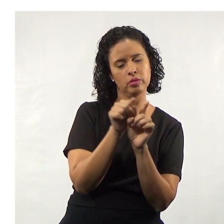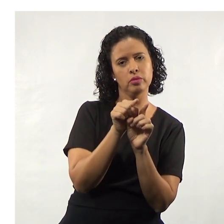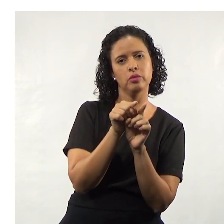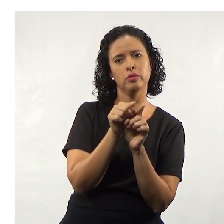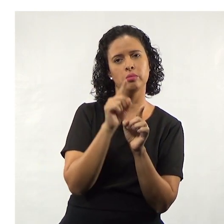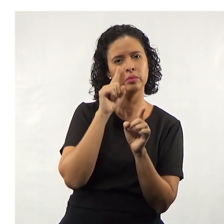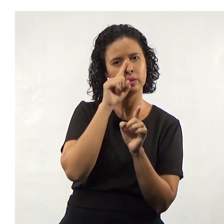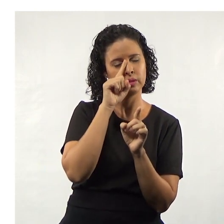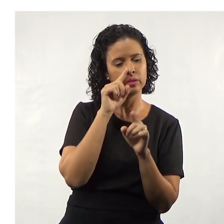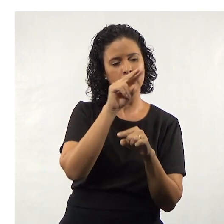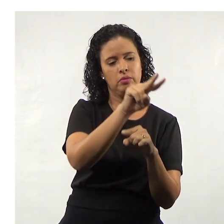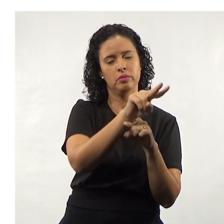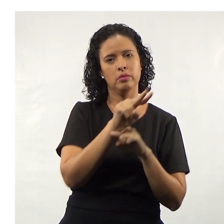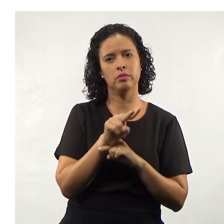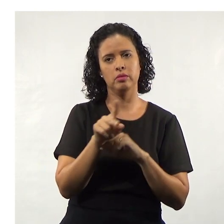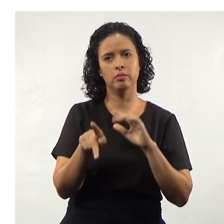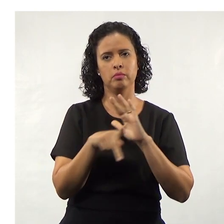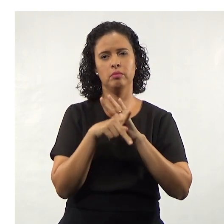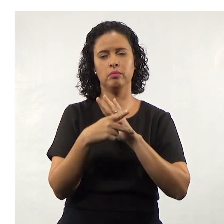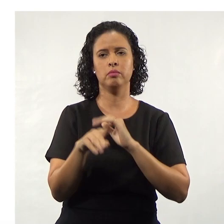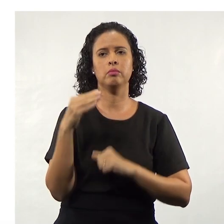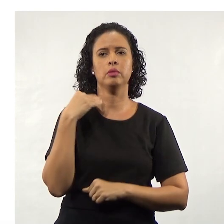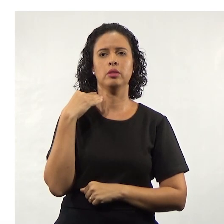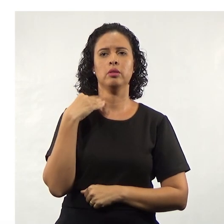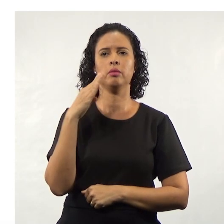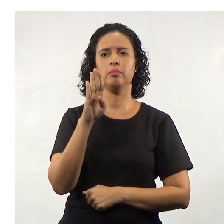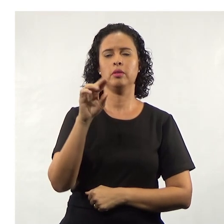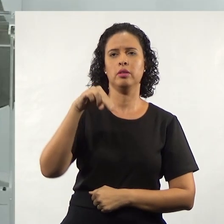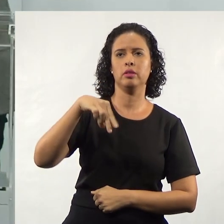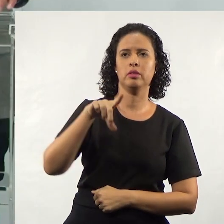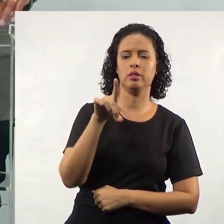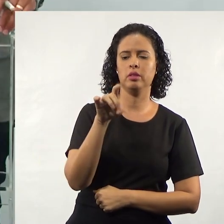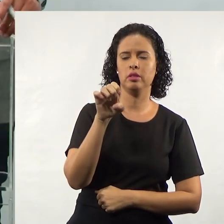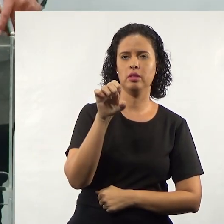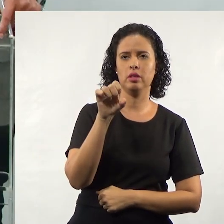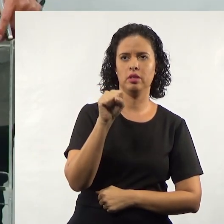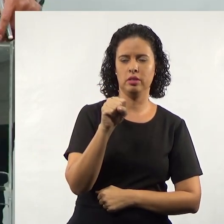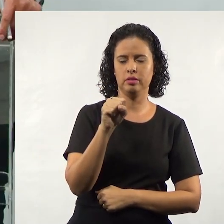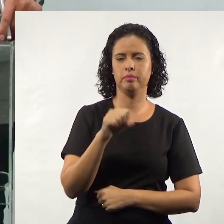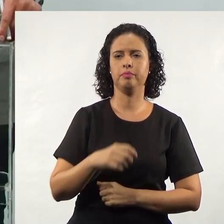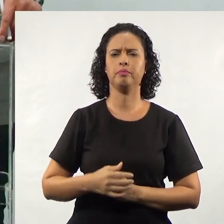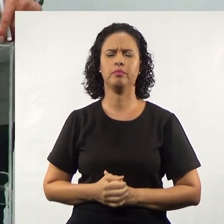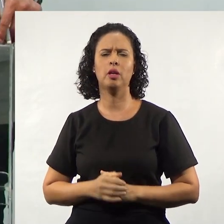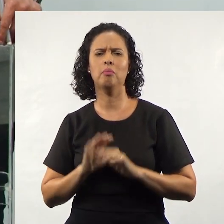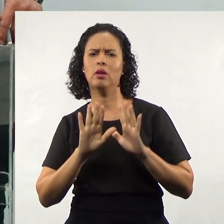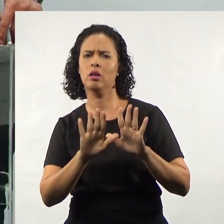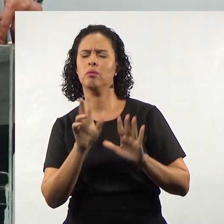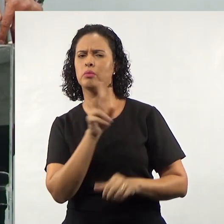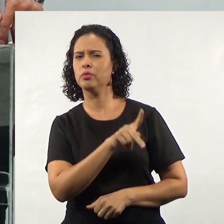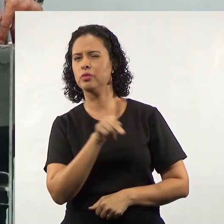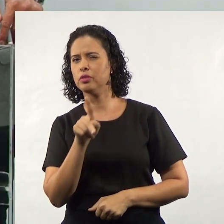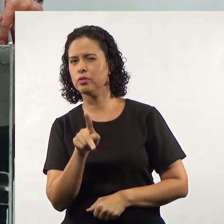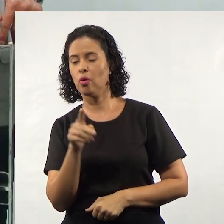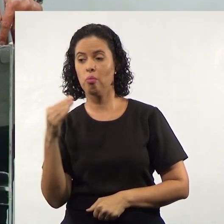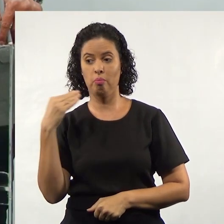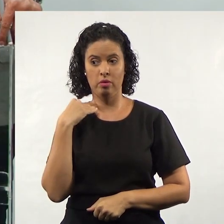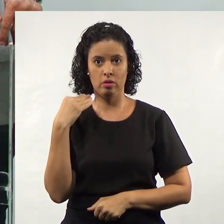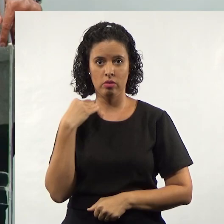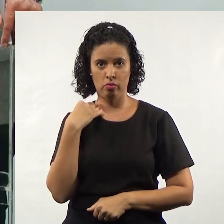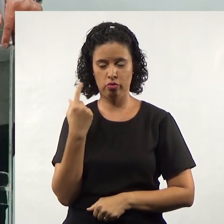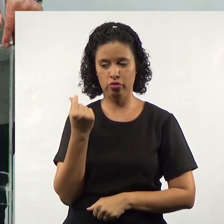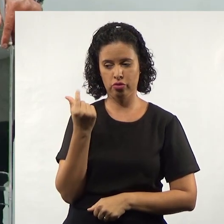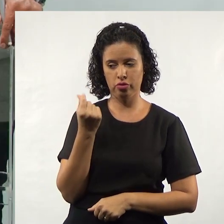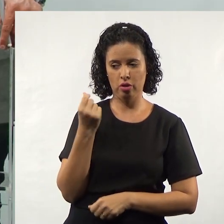financiamento repassado pelo BNDES. Ah, professor, então quer dizer que o BNDES ele